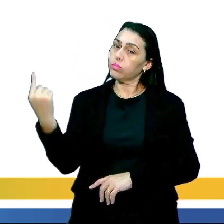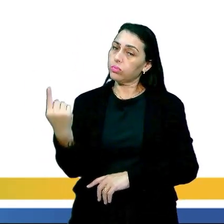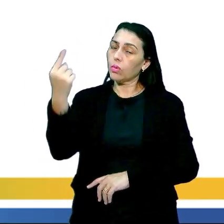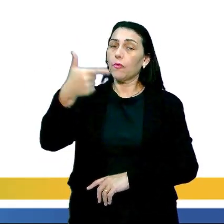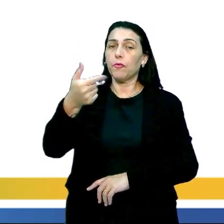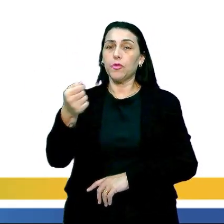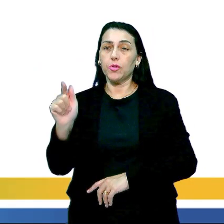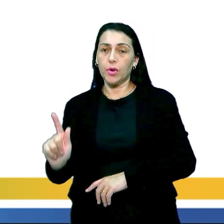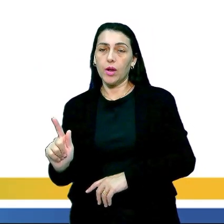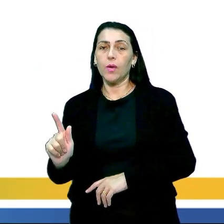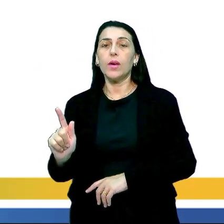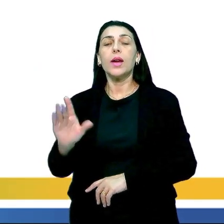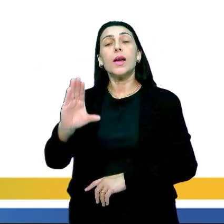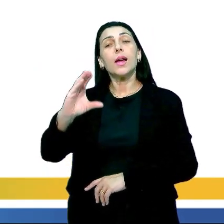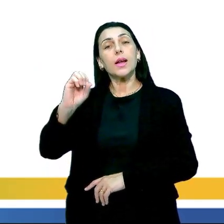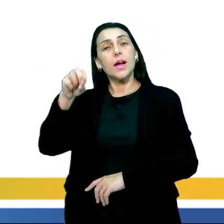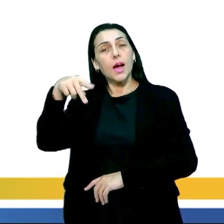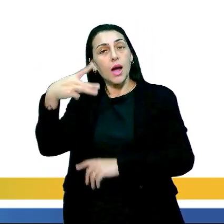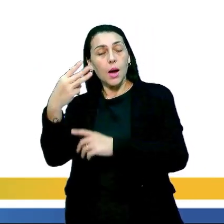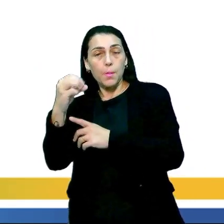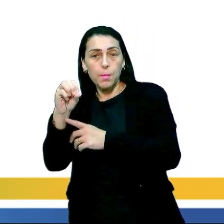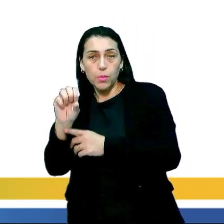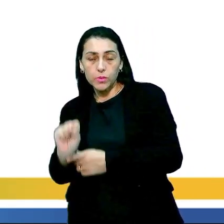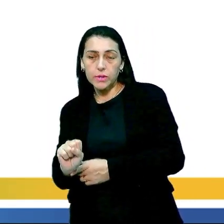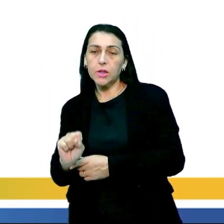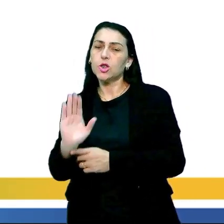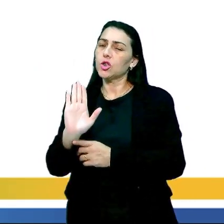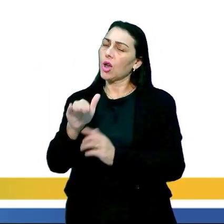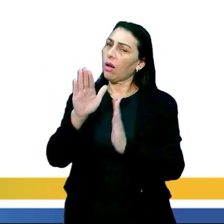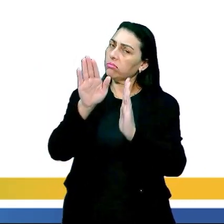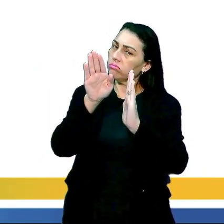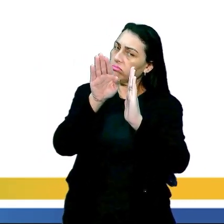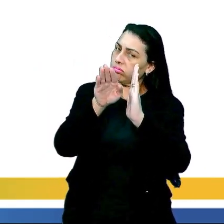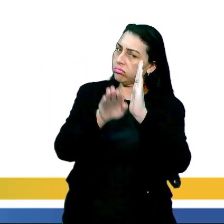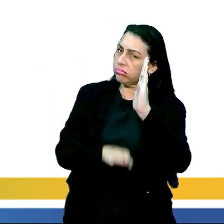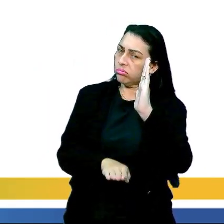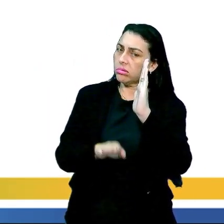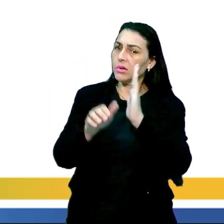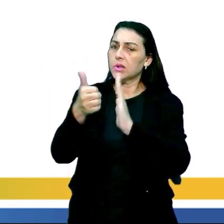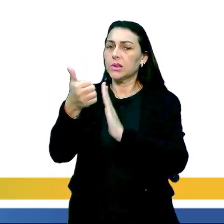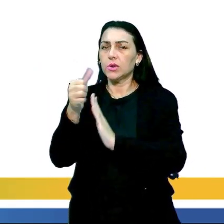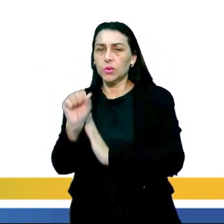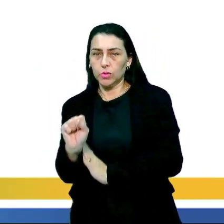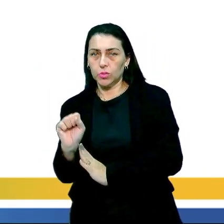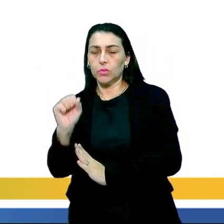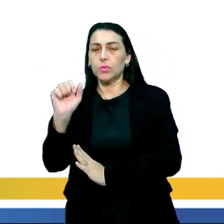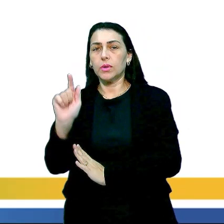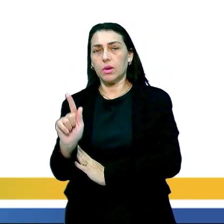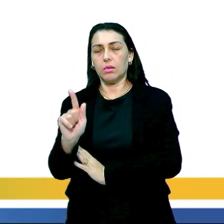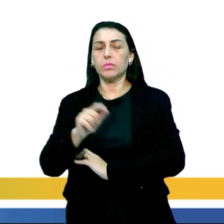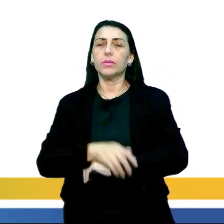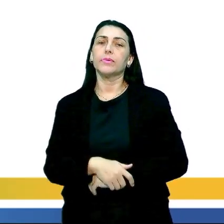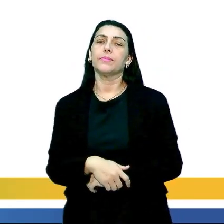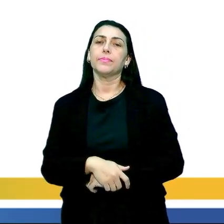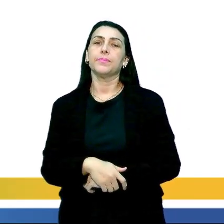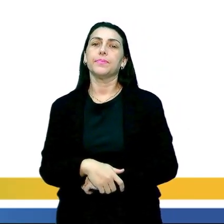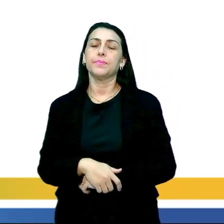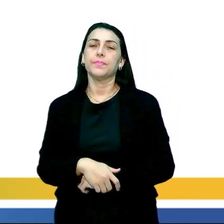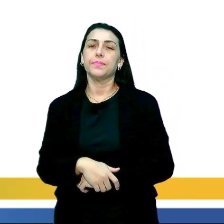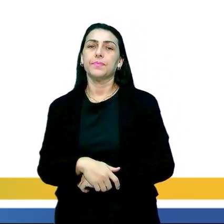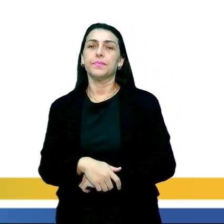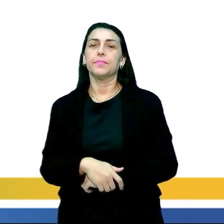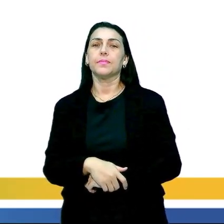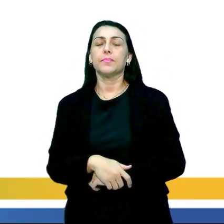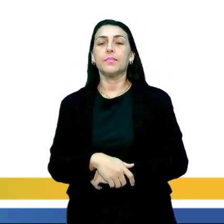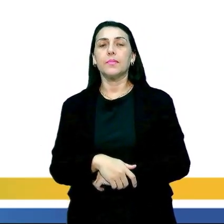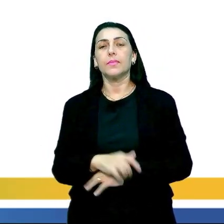20 graus. Cidade de Campos do Jordão já vai apresentar aí 18 graus de temperatura. Então,